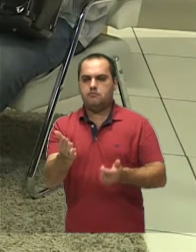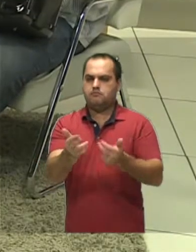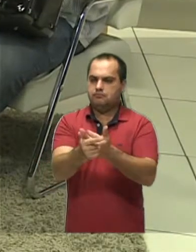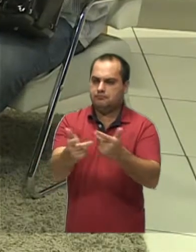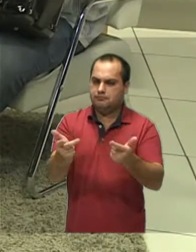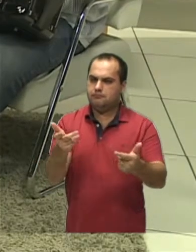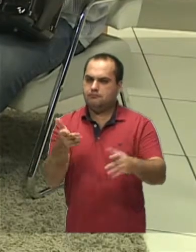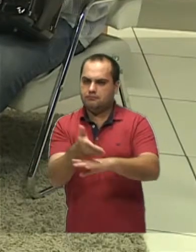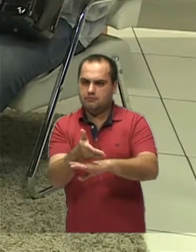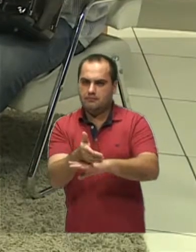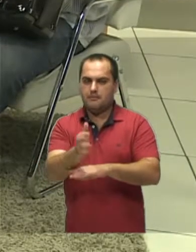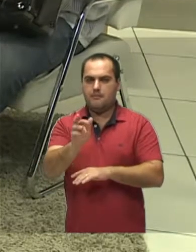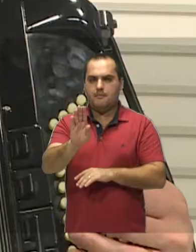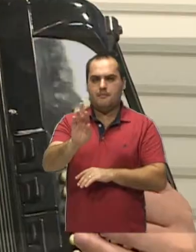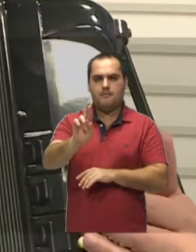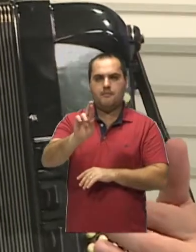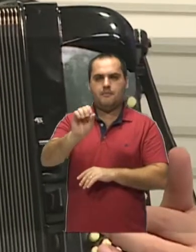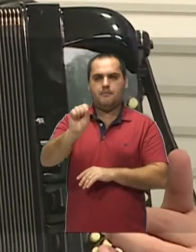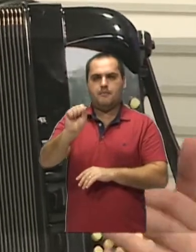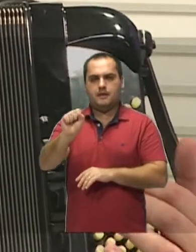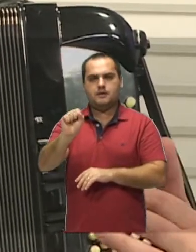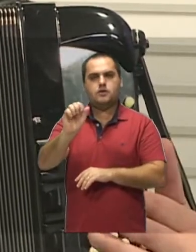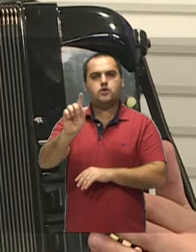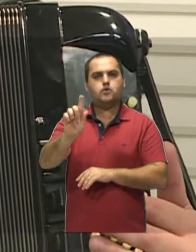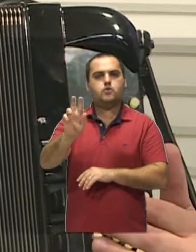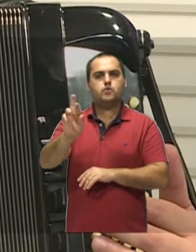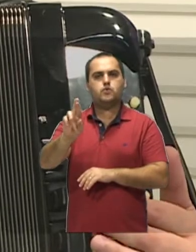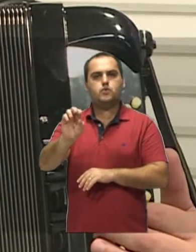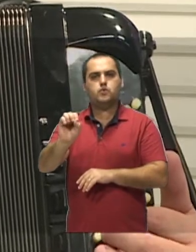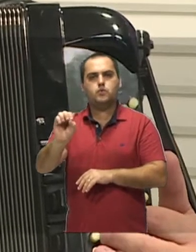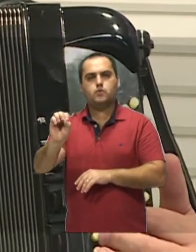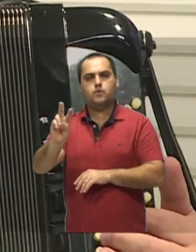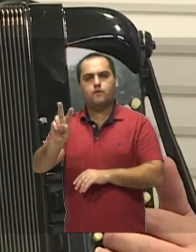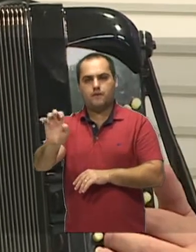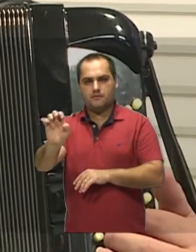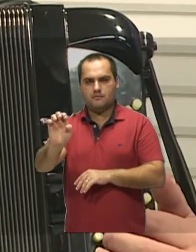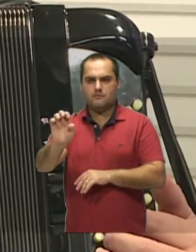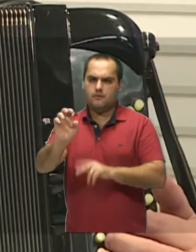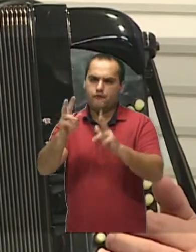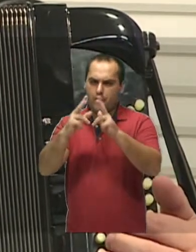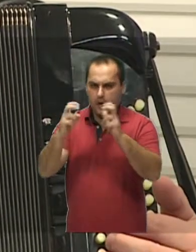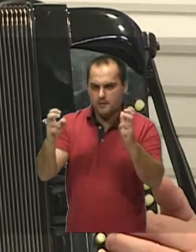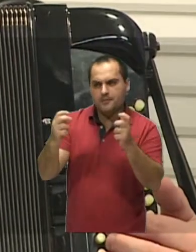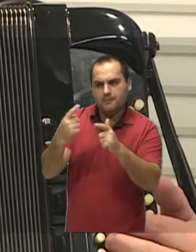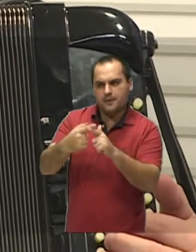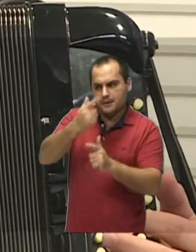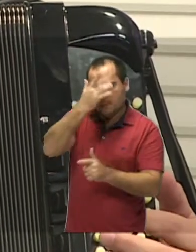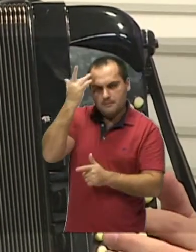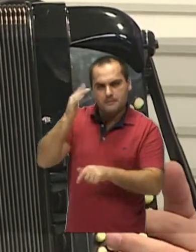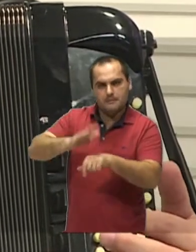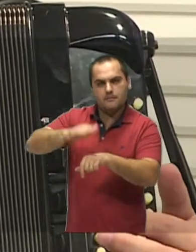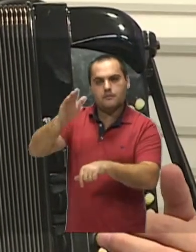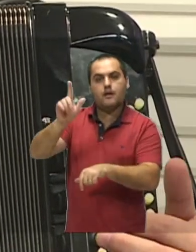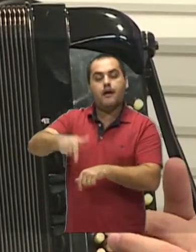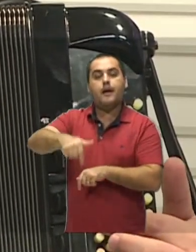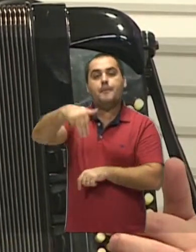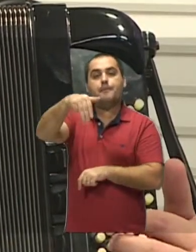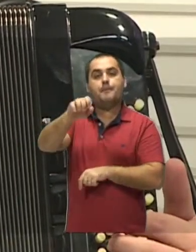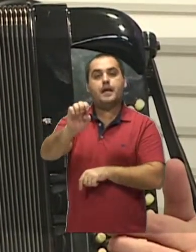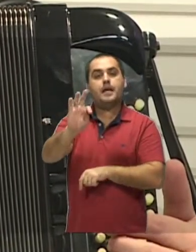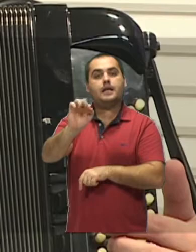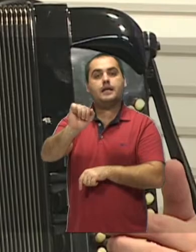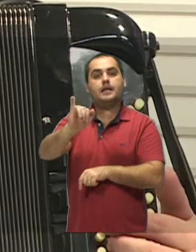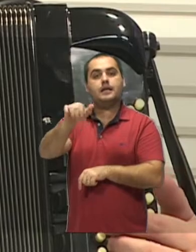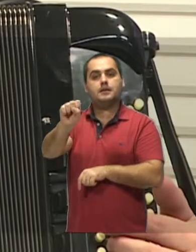A Brass Groove, essencialmente de Floripa, né? A maioria dos músicos são de Floripa, que é uma banda de metais de Santa Catarina.